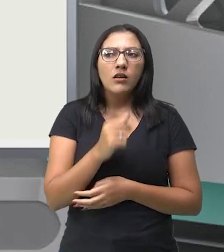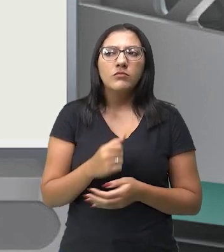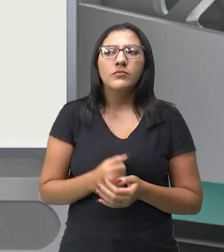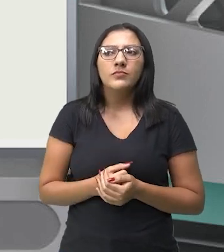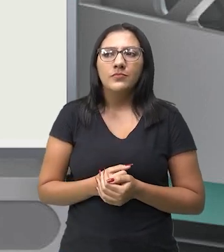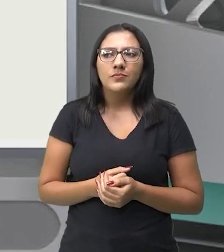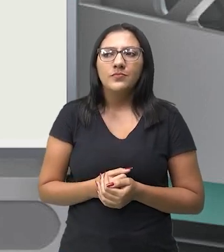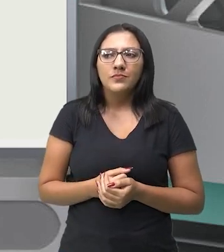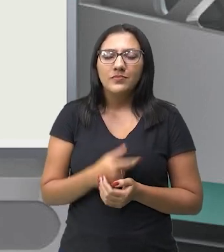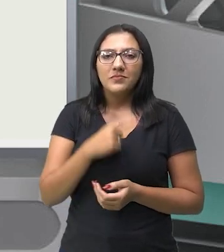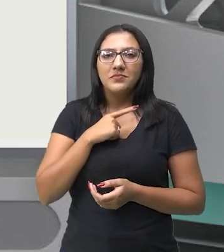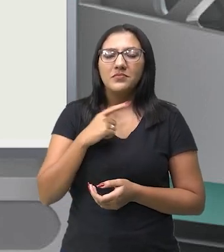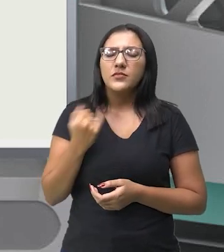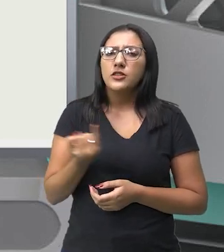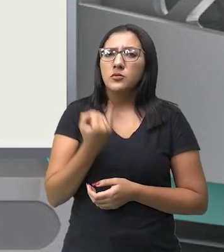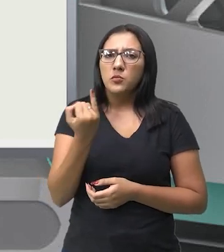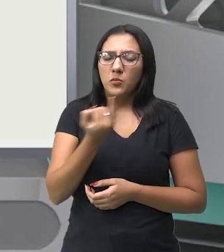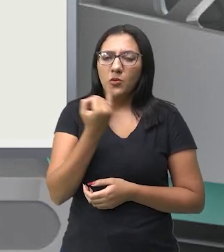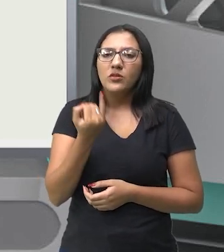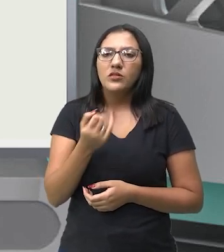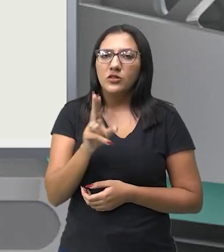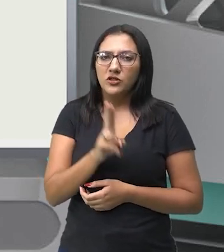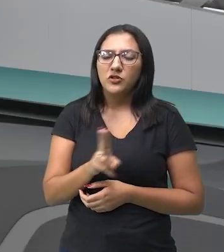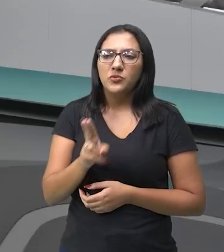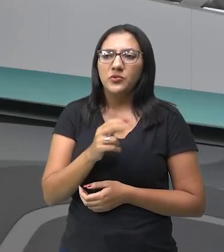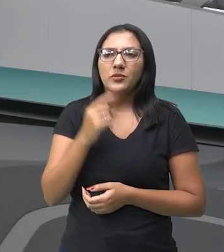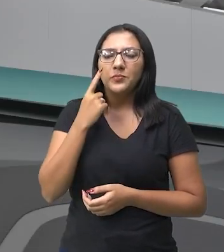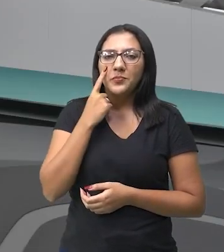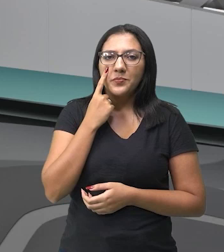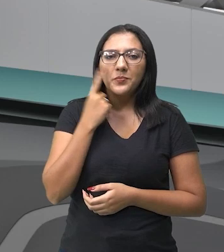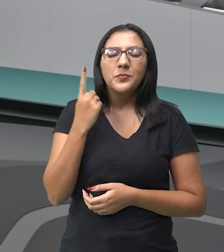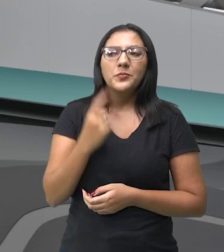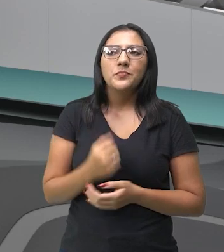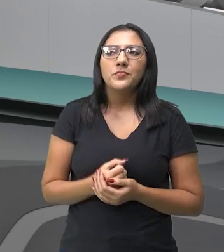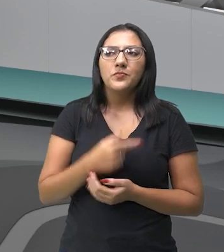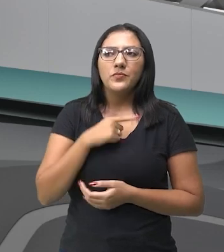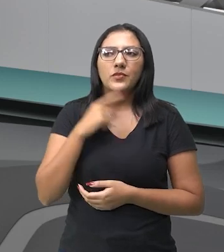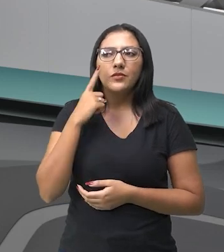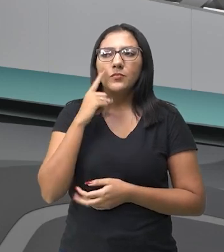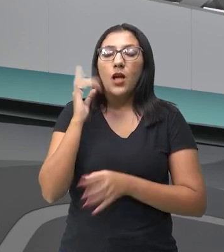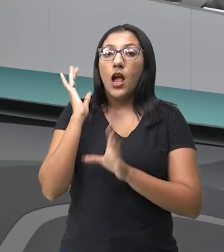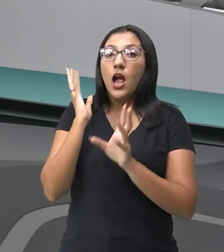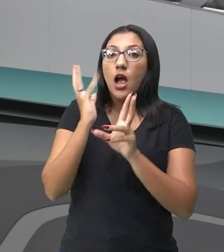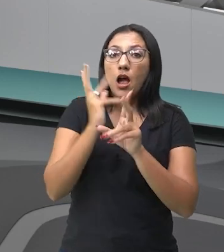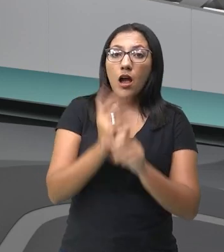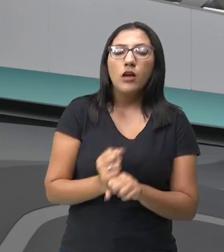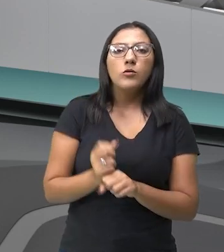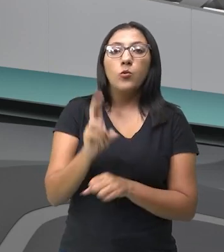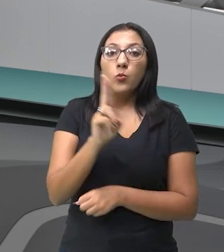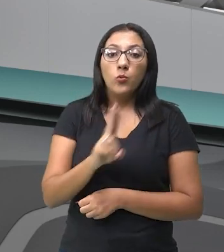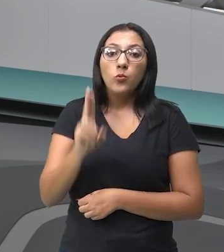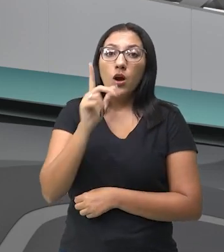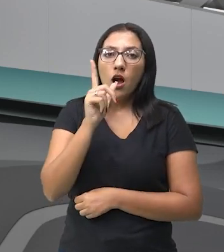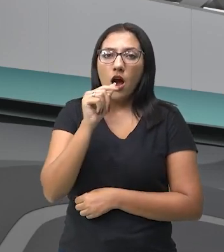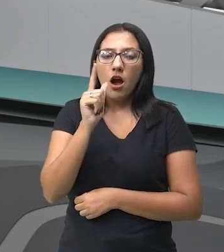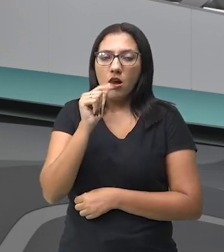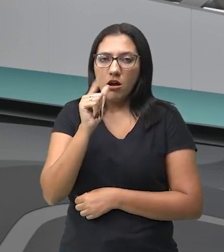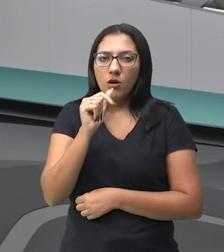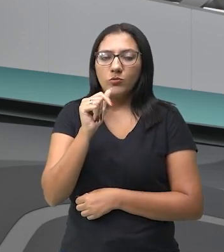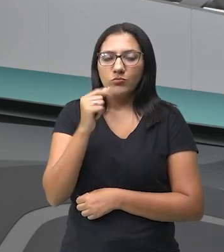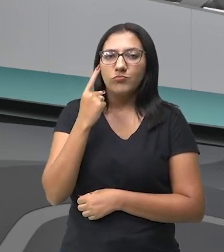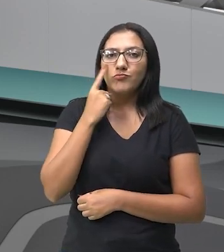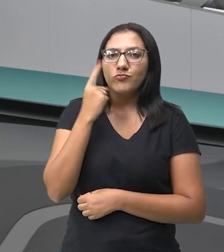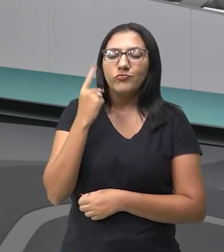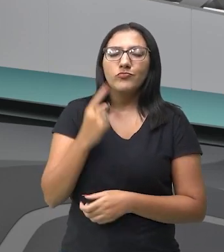Água. E aí, notem o seguinte, ele tem o título e de cara a